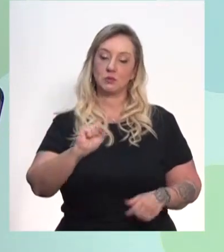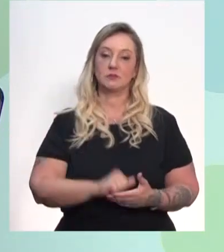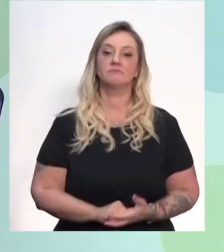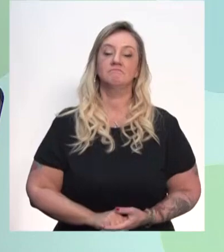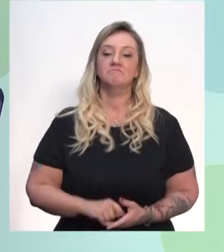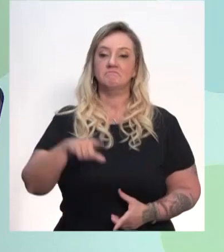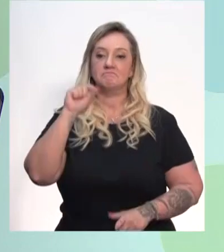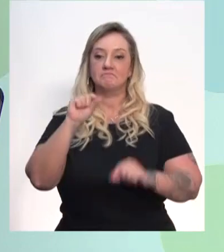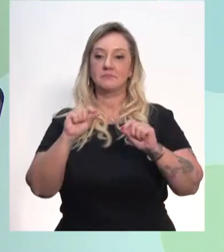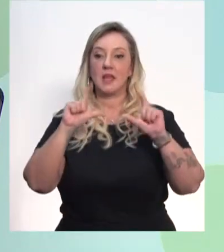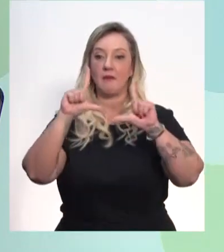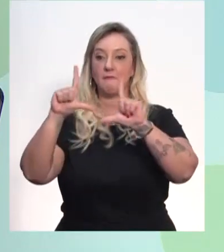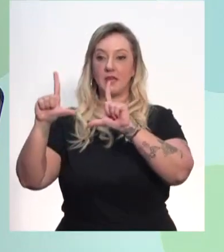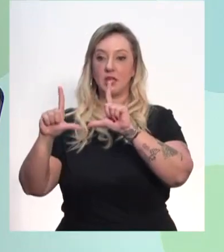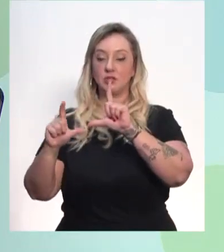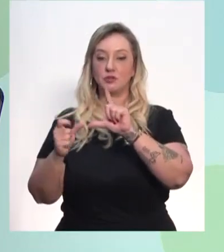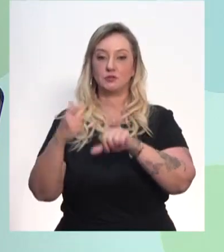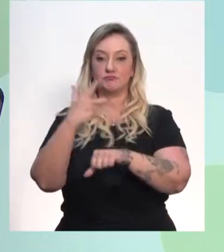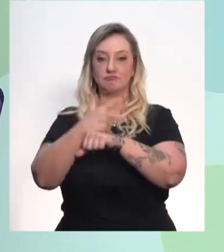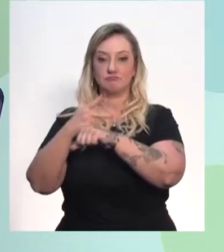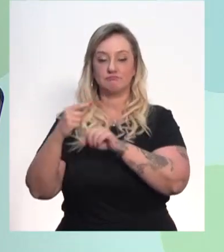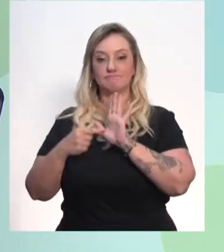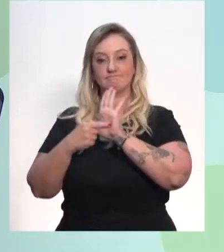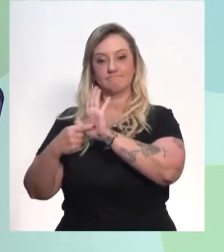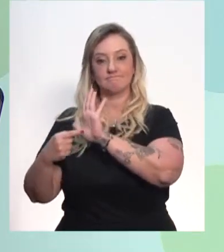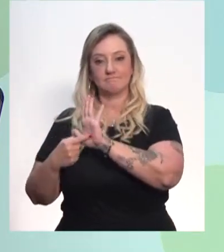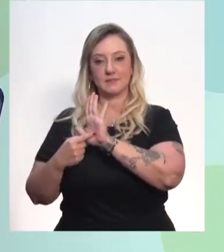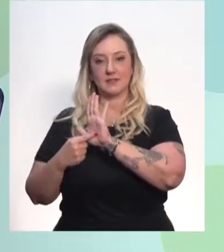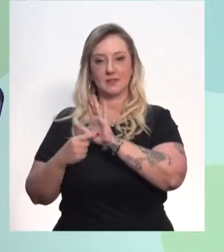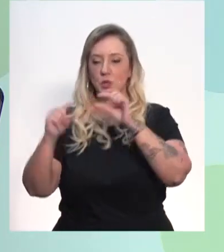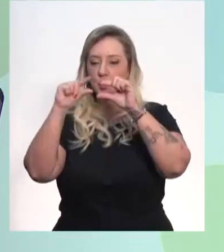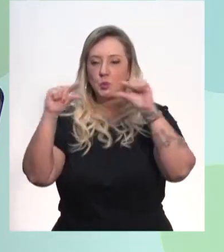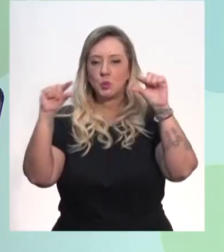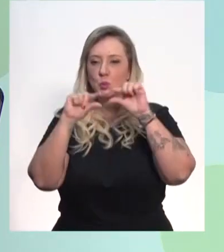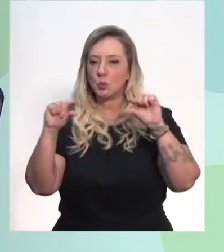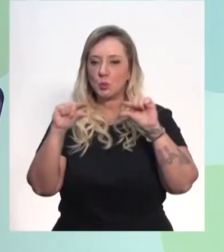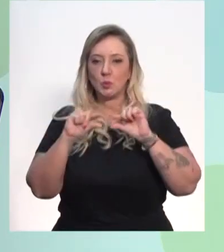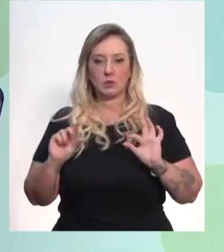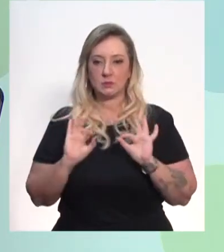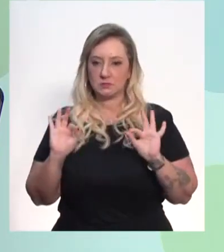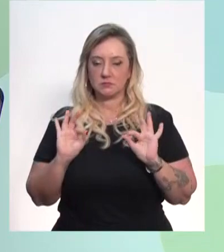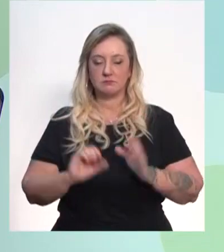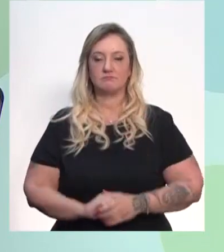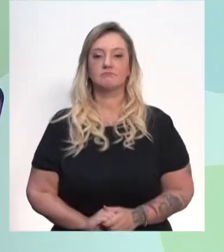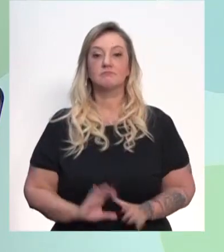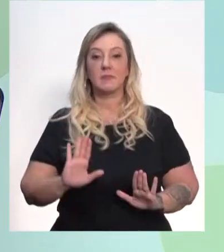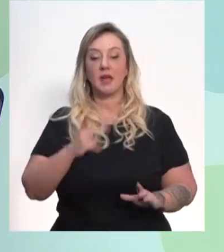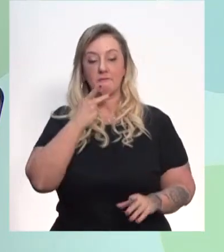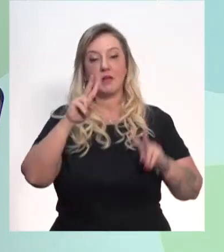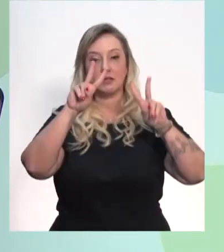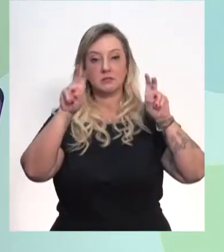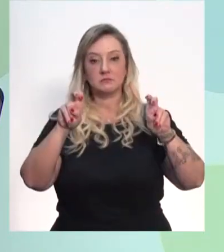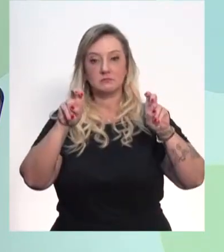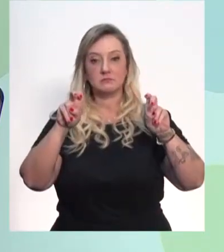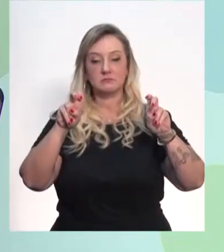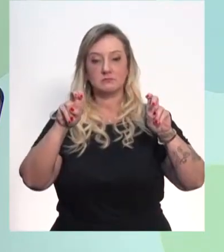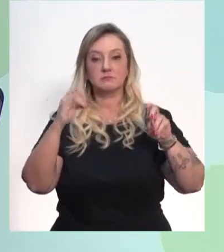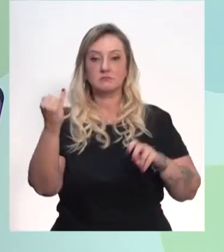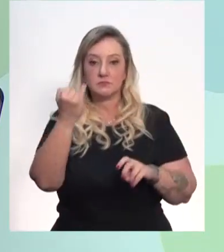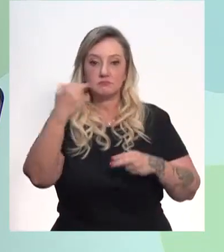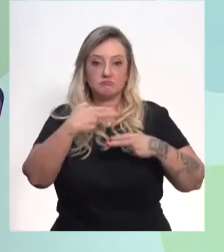um primeiro mês de aula praticamente, e como é que ele vai, pensando no planejamento dele anual, como é que